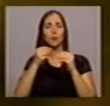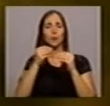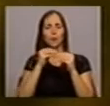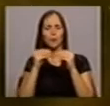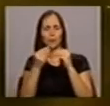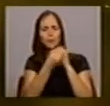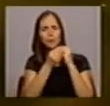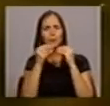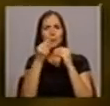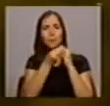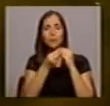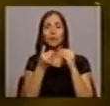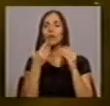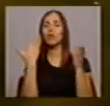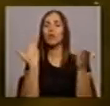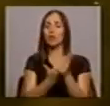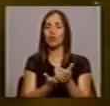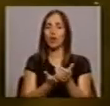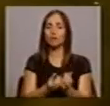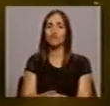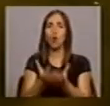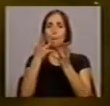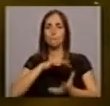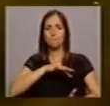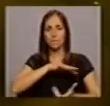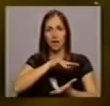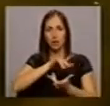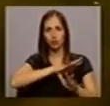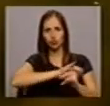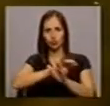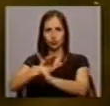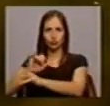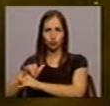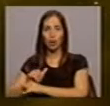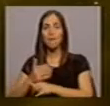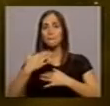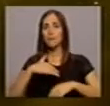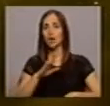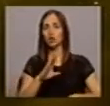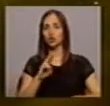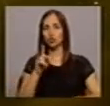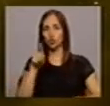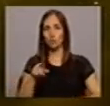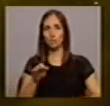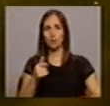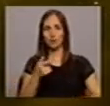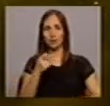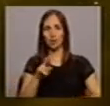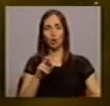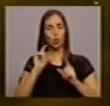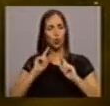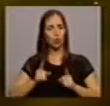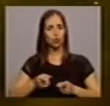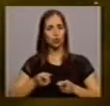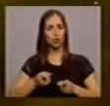no fundo, e que deu origem aos planetas. A questão de Júpiter é que Júpiter começou muito cedo a conseguir... É o